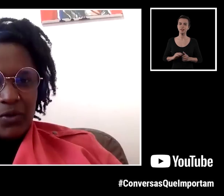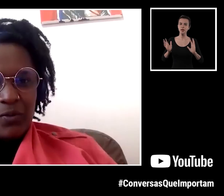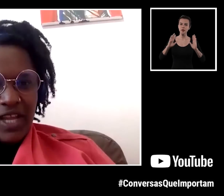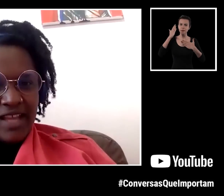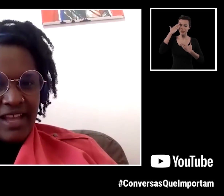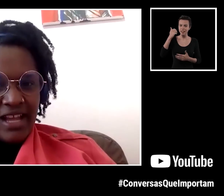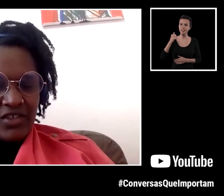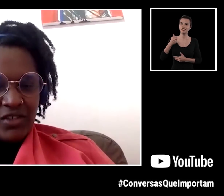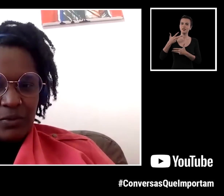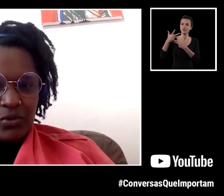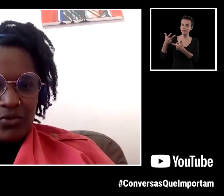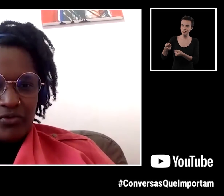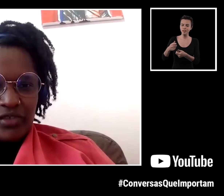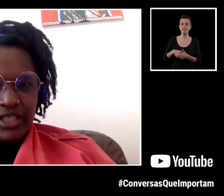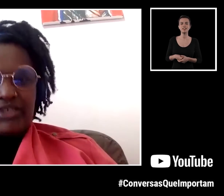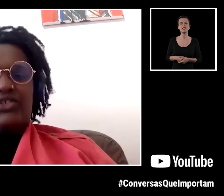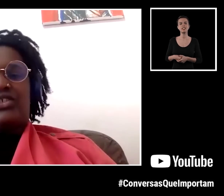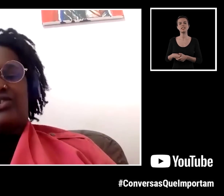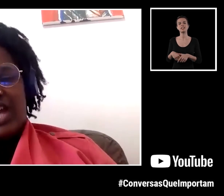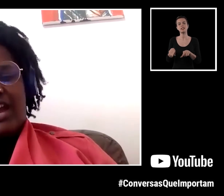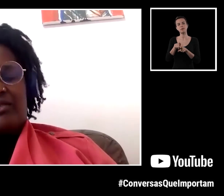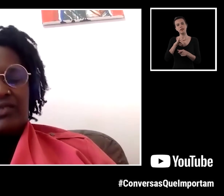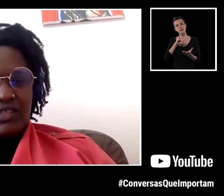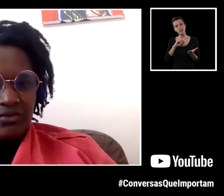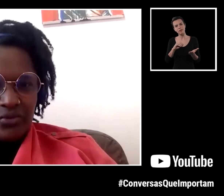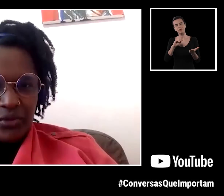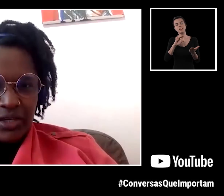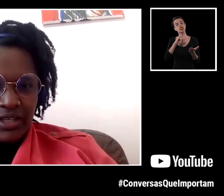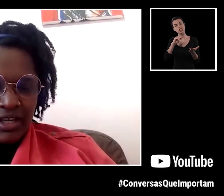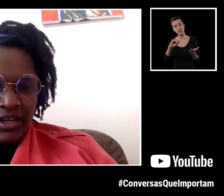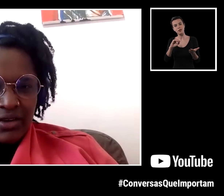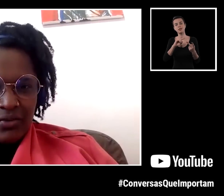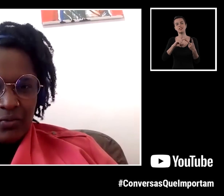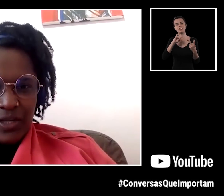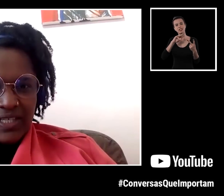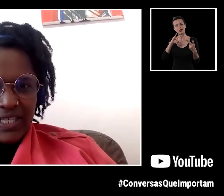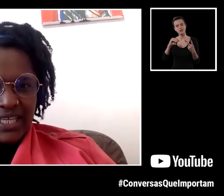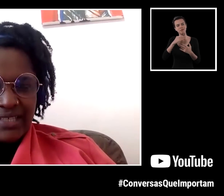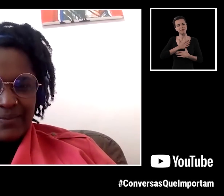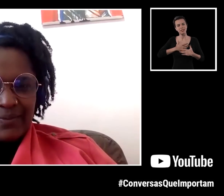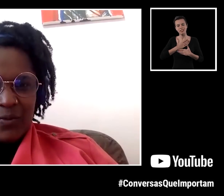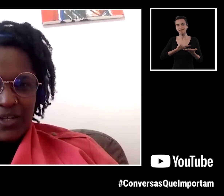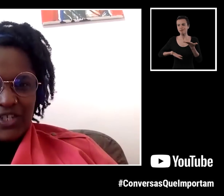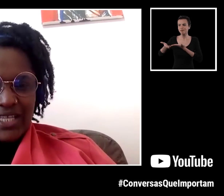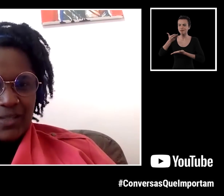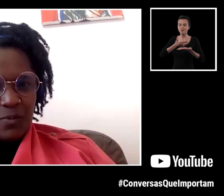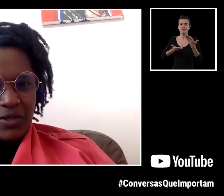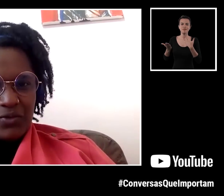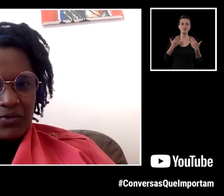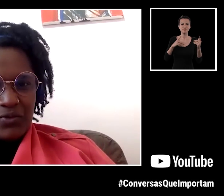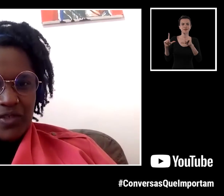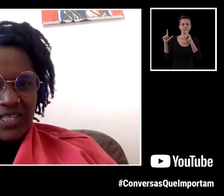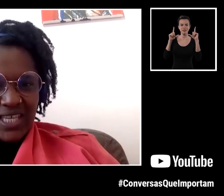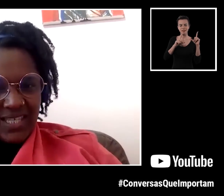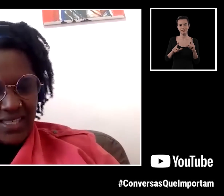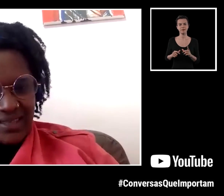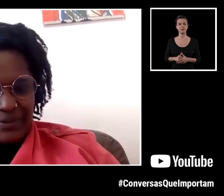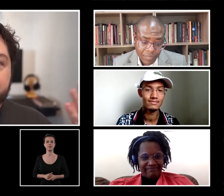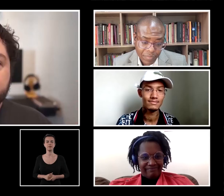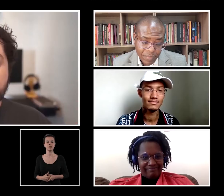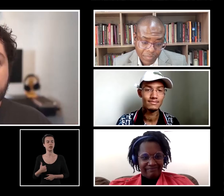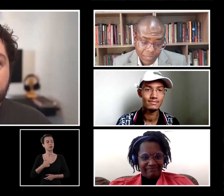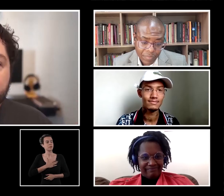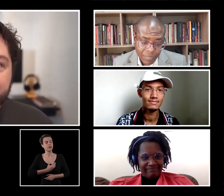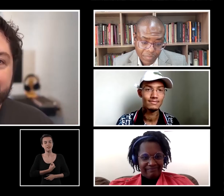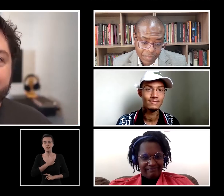todo mundo. Muito obrigada Átila pelo convite, Thiago, Silvio, foi um prazer compartilhar esse espaço com você.